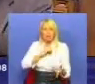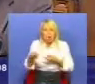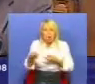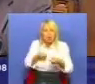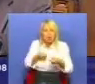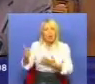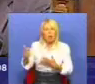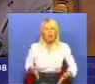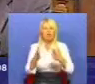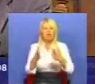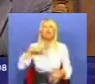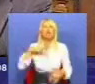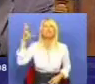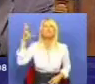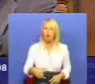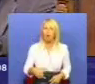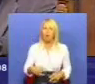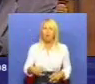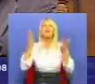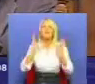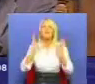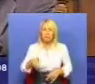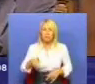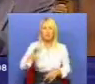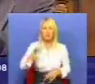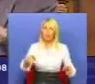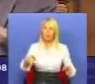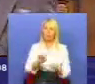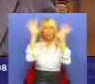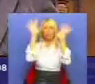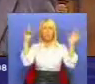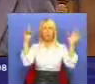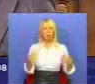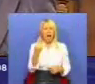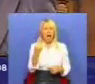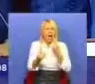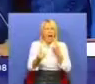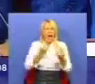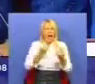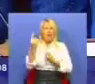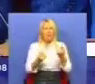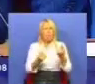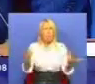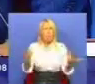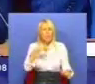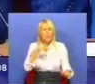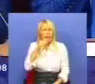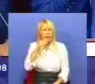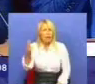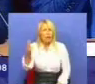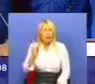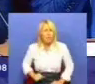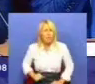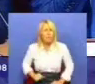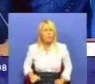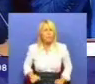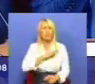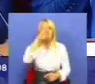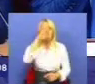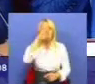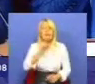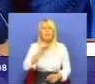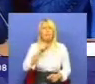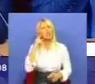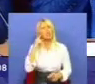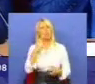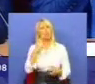Portugal, merece também um esclarecimento, porque há aqui qualquer coisa que cheira a esturro, Sr. Ministro do Estado e das Finanças. Se virmos